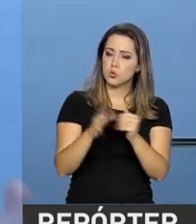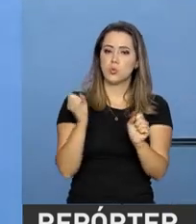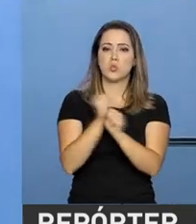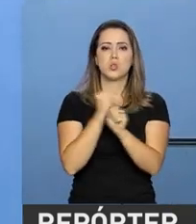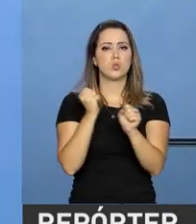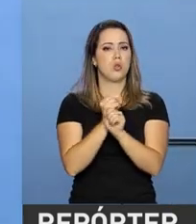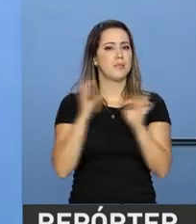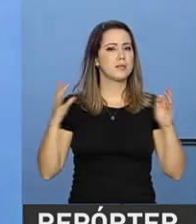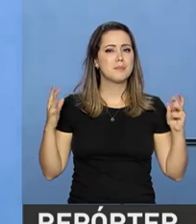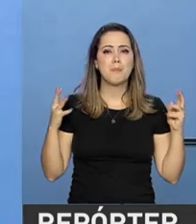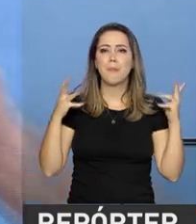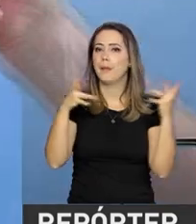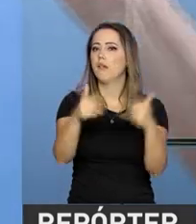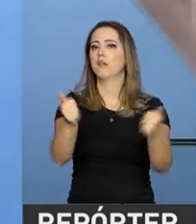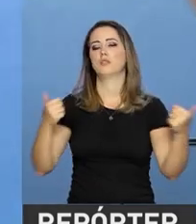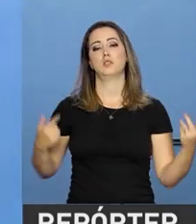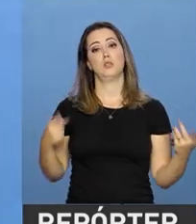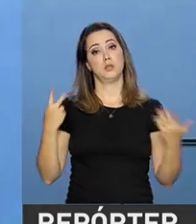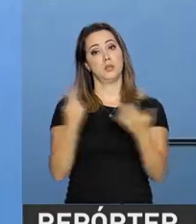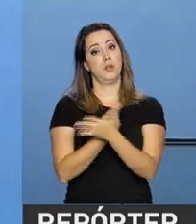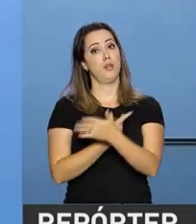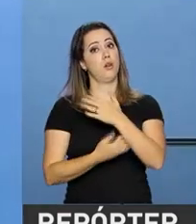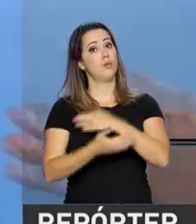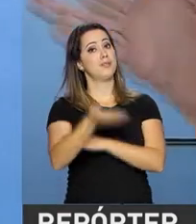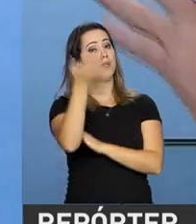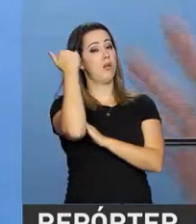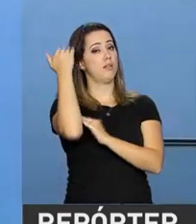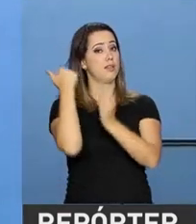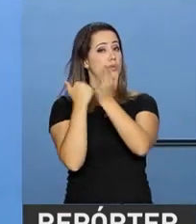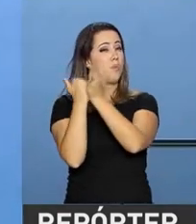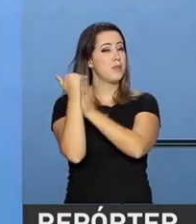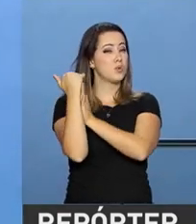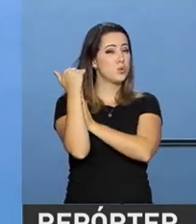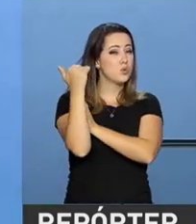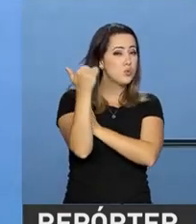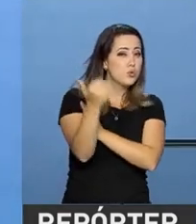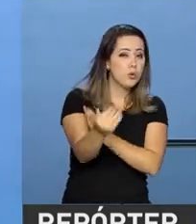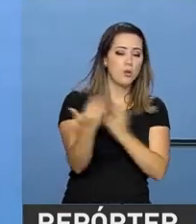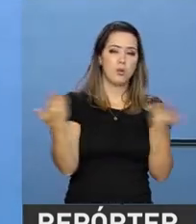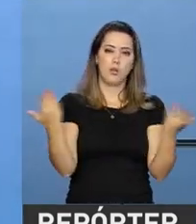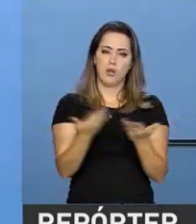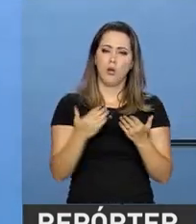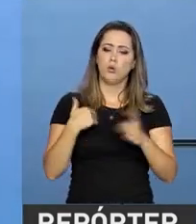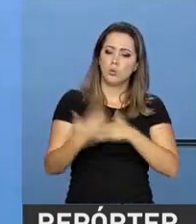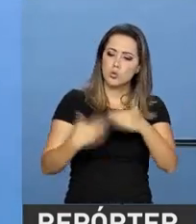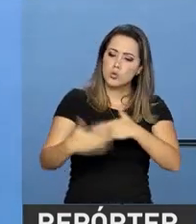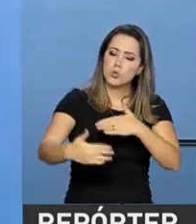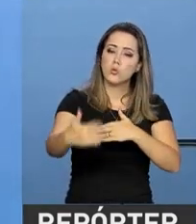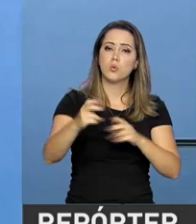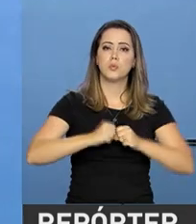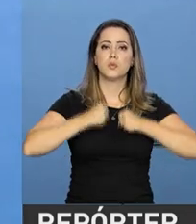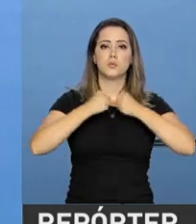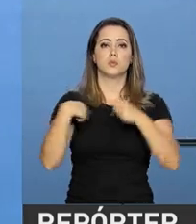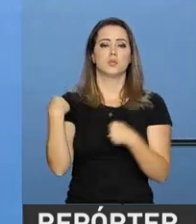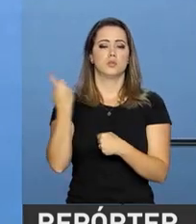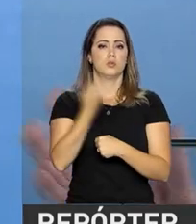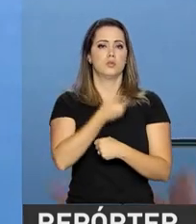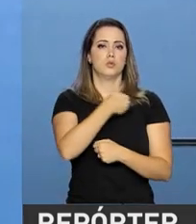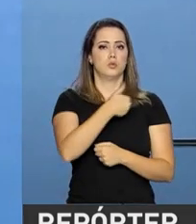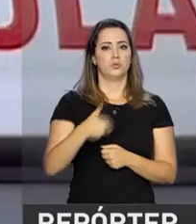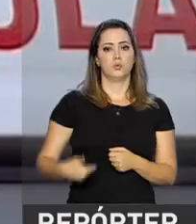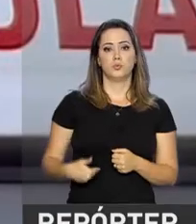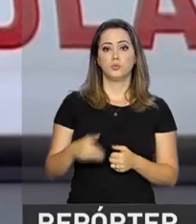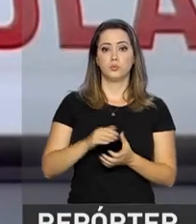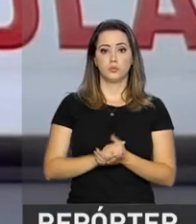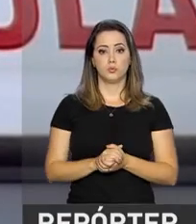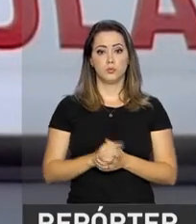extraordinária obra que começou lá atrás e que continua agora com o empenho de tônus de todos